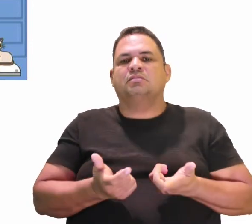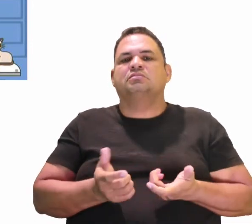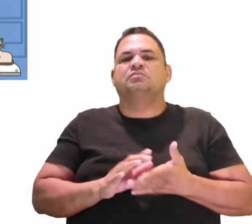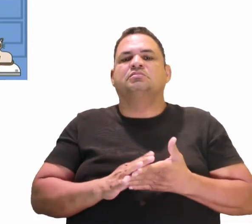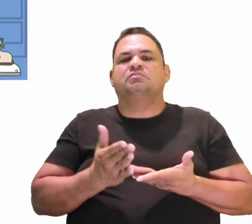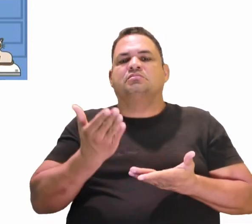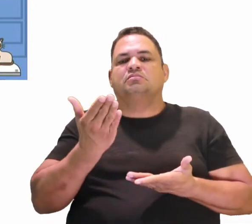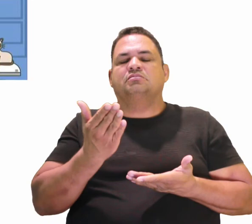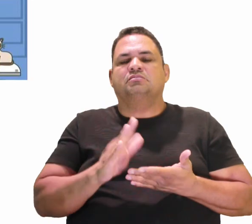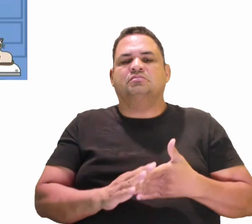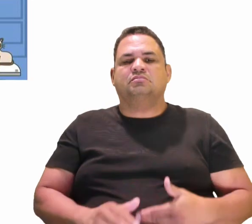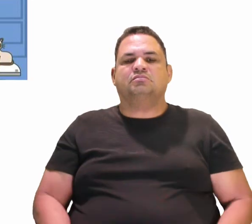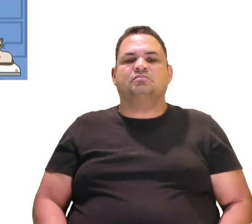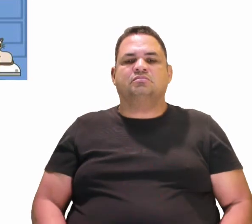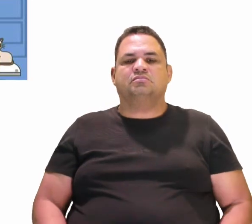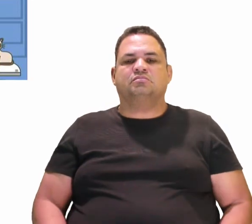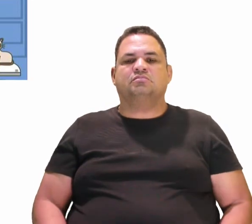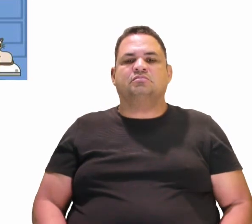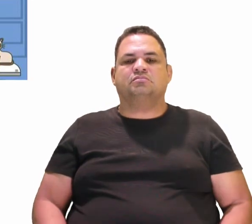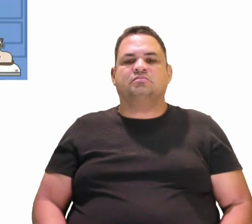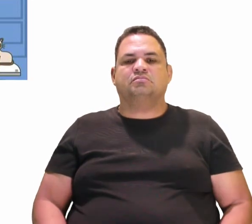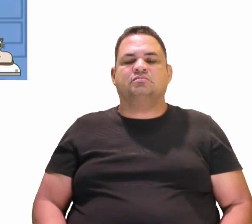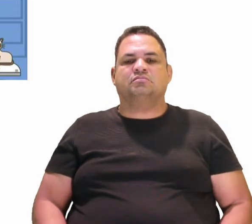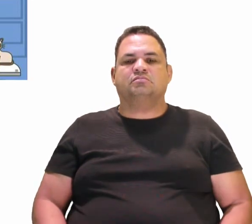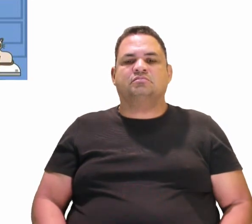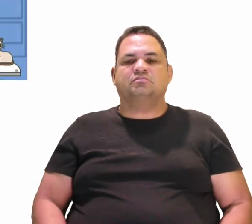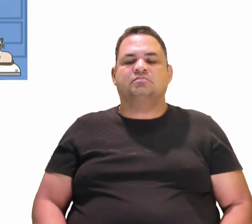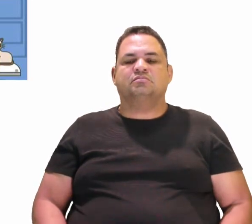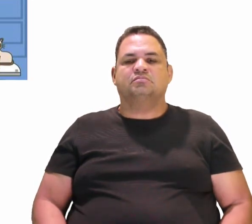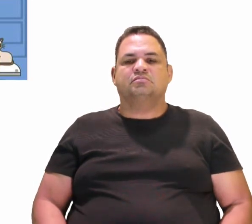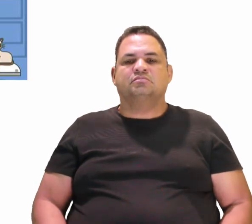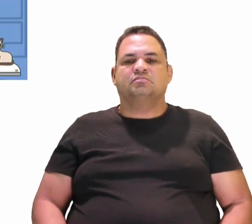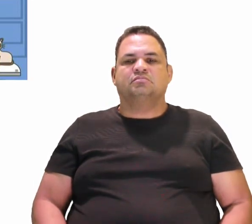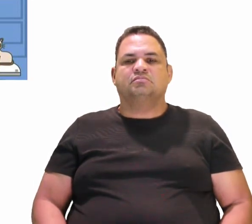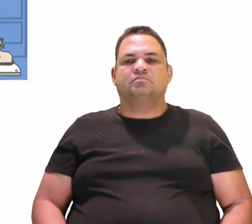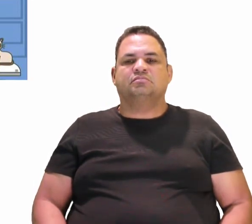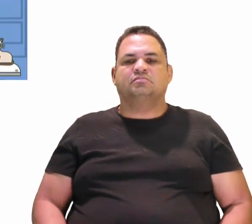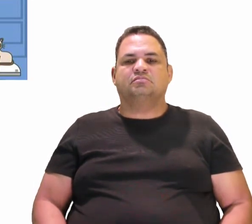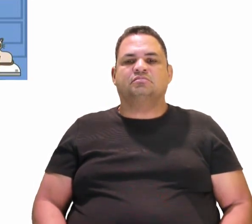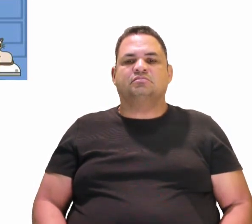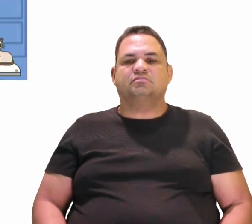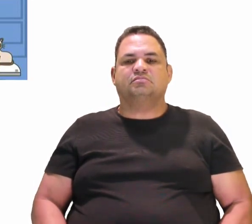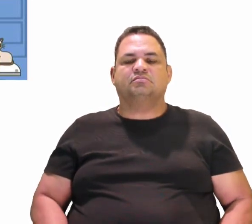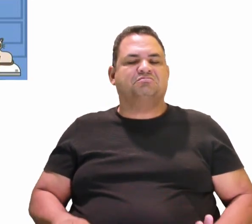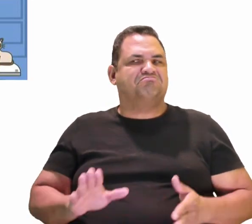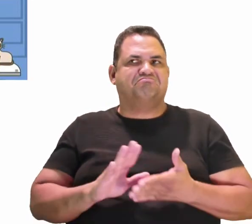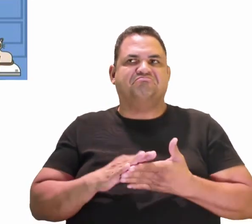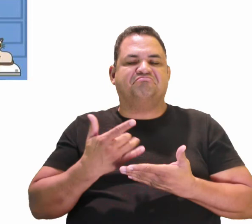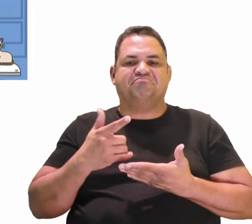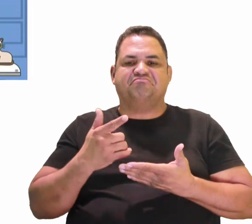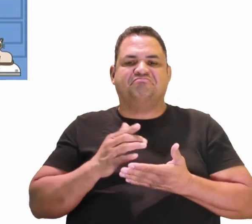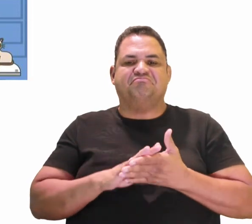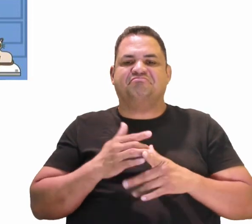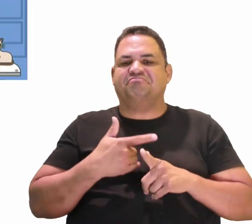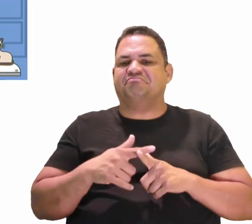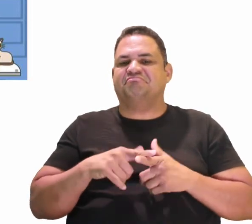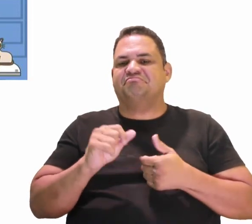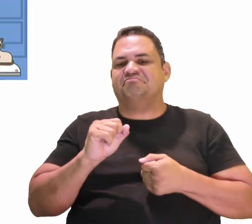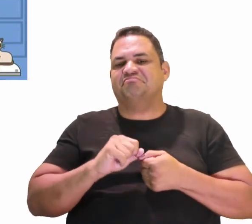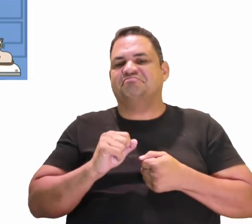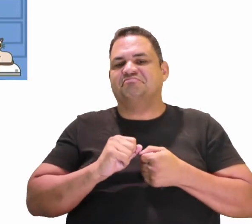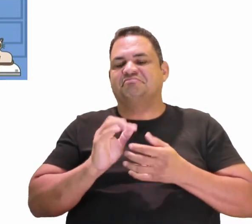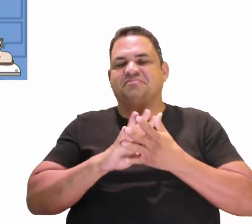isso aqui vai com certeza dividir opiniões. Muitas pessoas vão falar, não tem problema jogar videogame a noite toda, vai fazer pra mim, faz eu